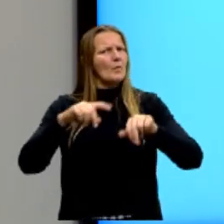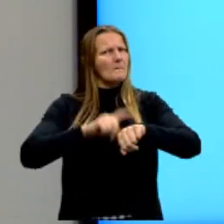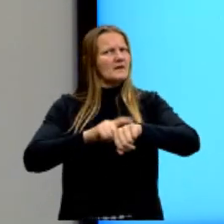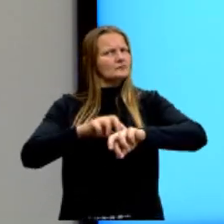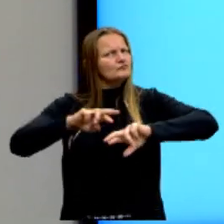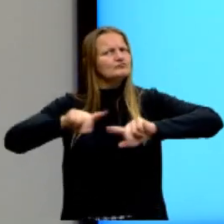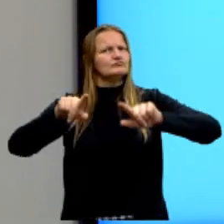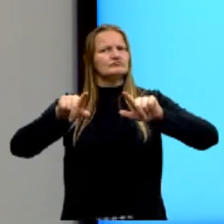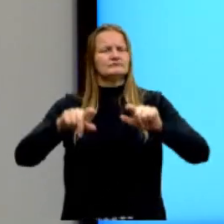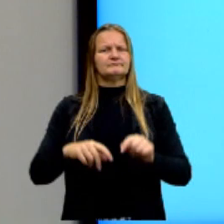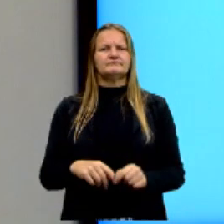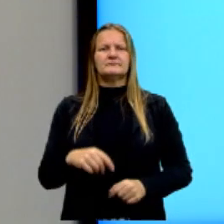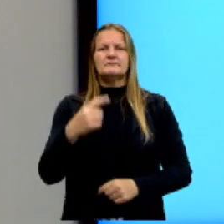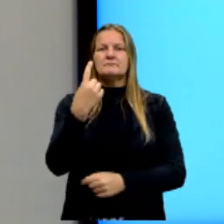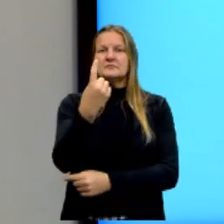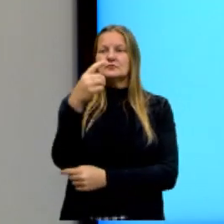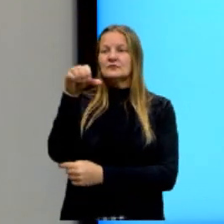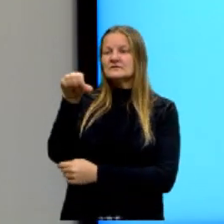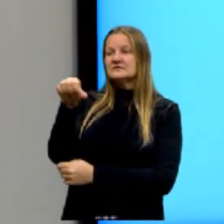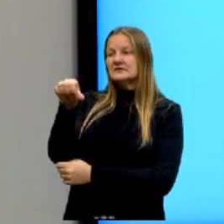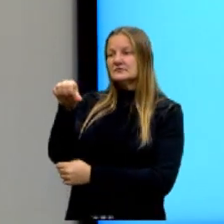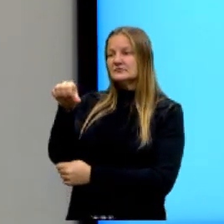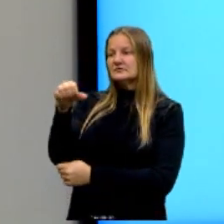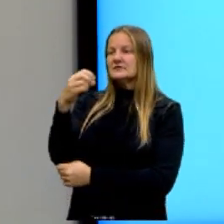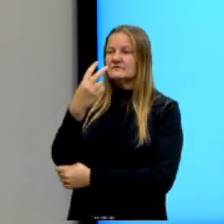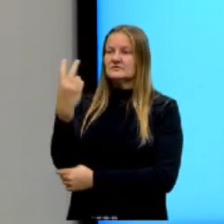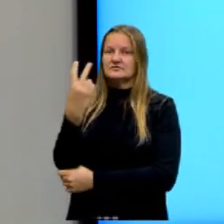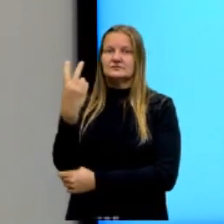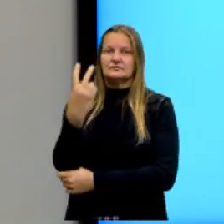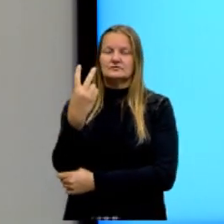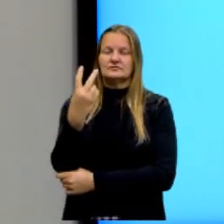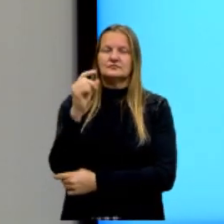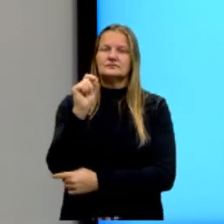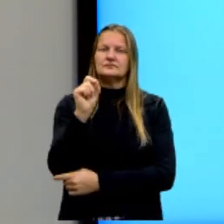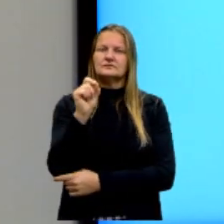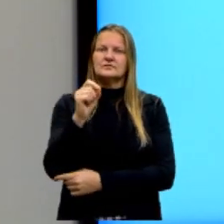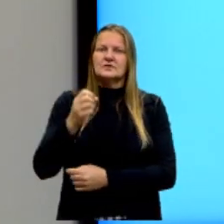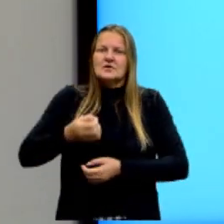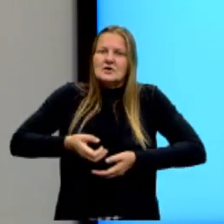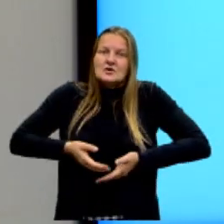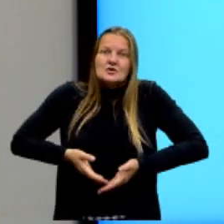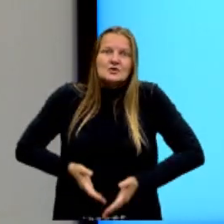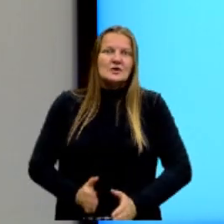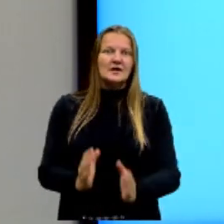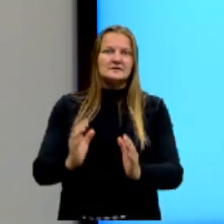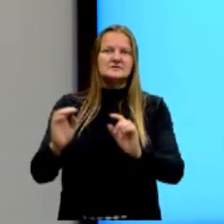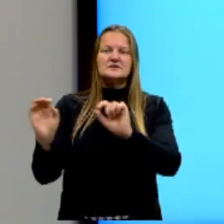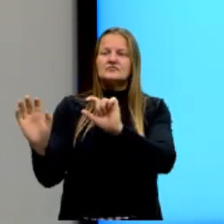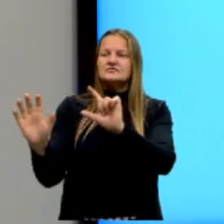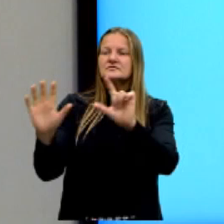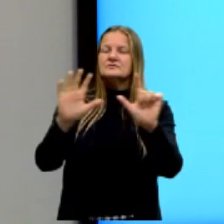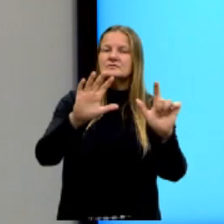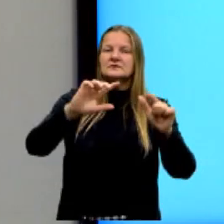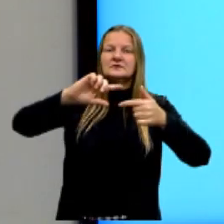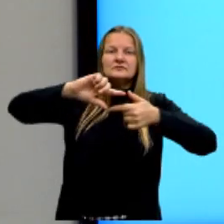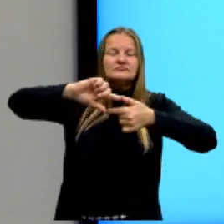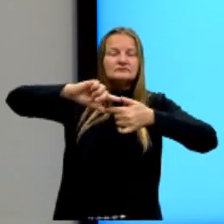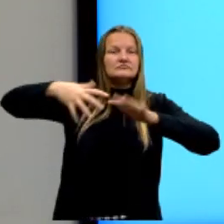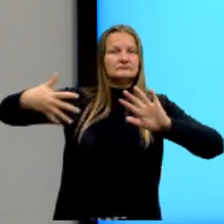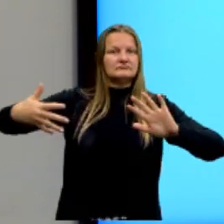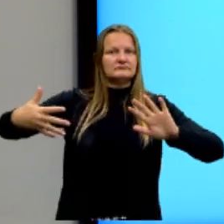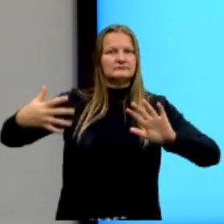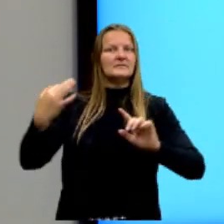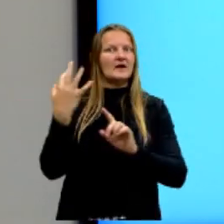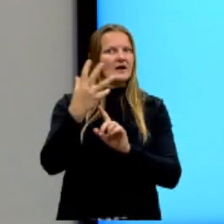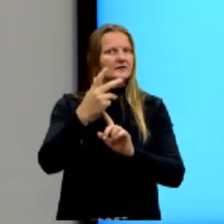né em 1922 nasce a semana da arte